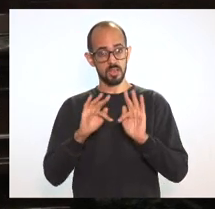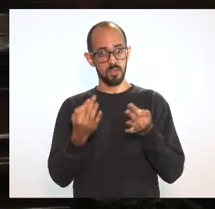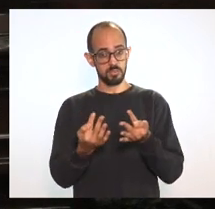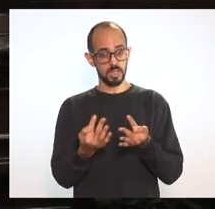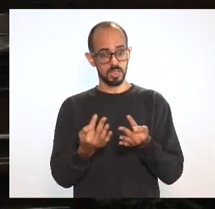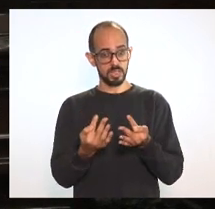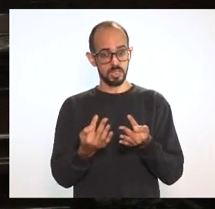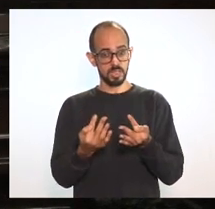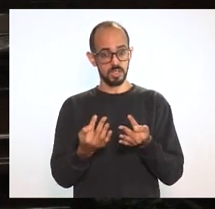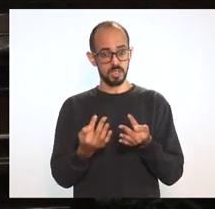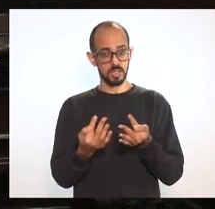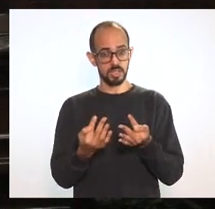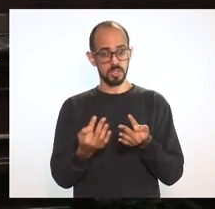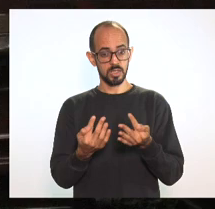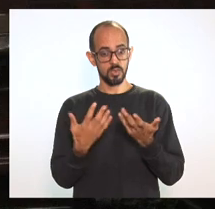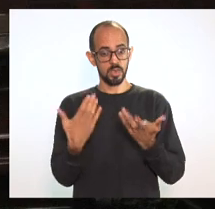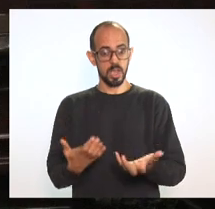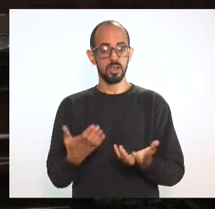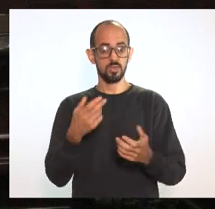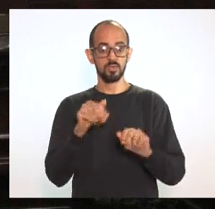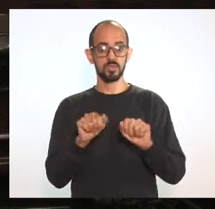Queria fazer também uma proposta aqui